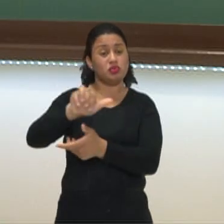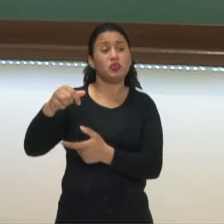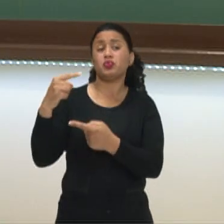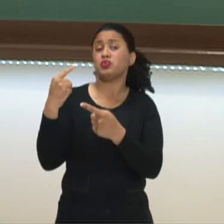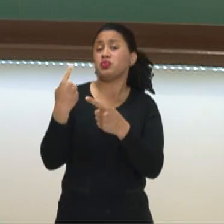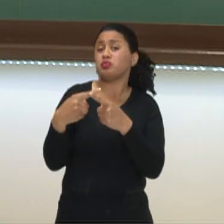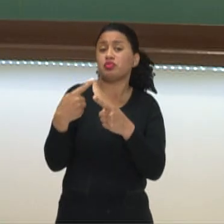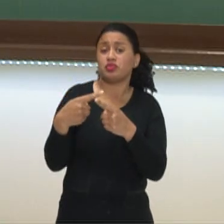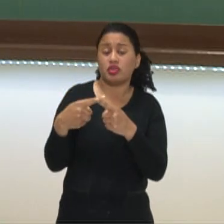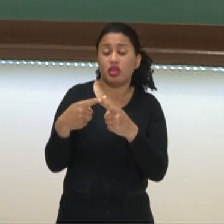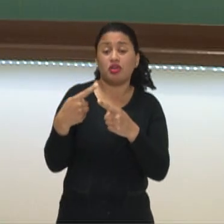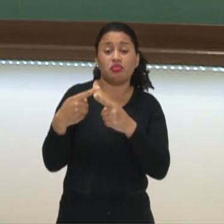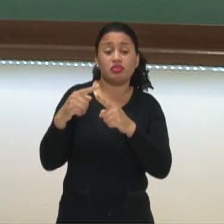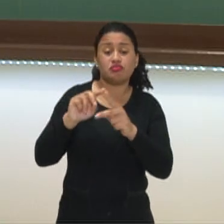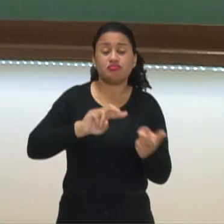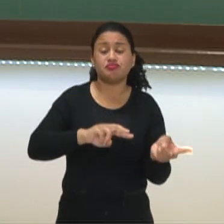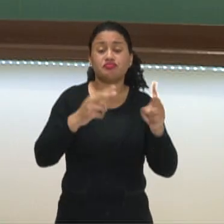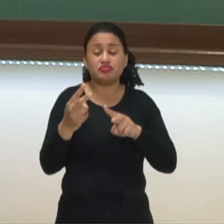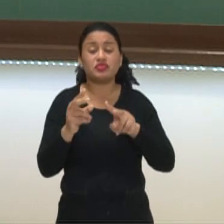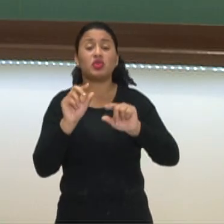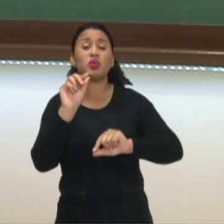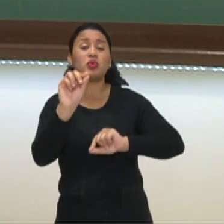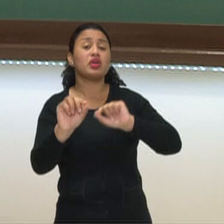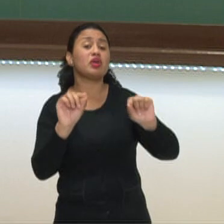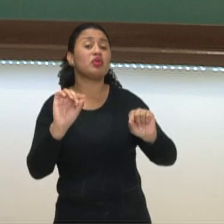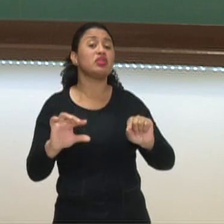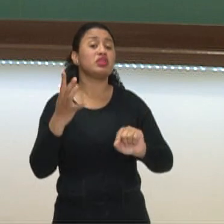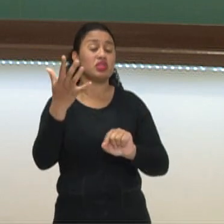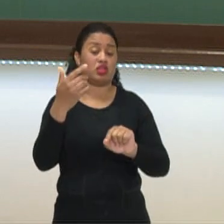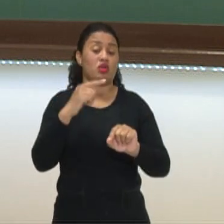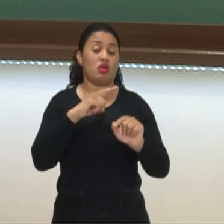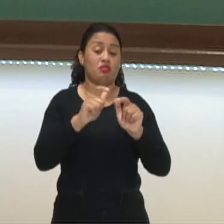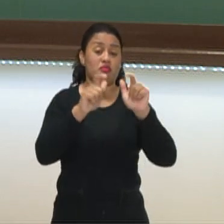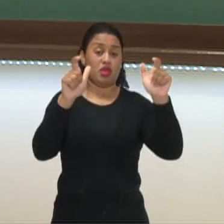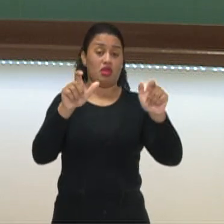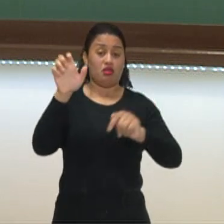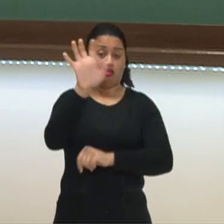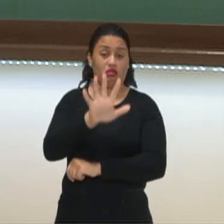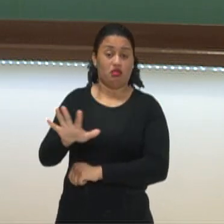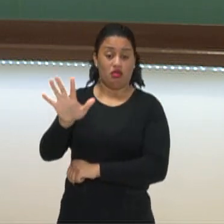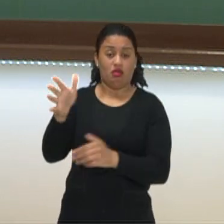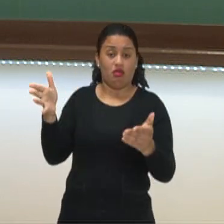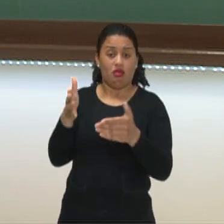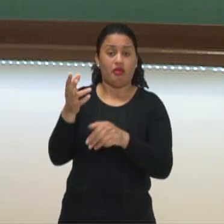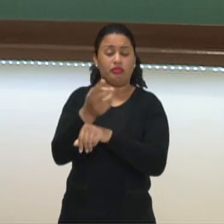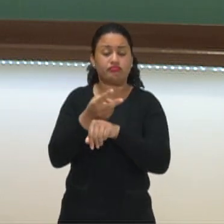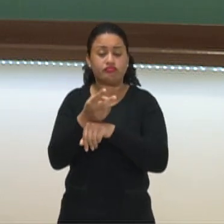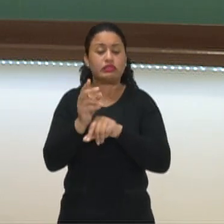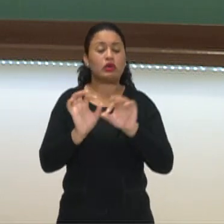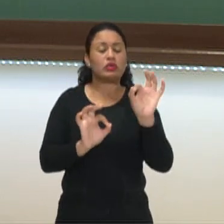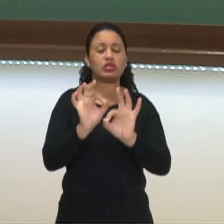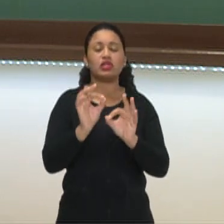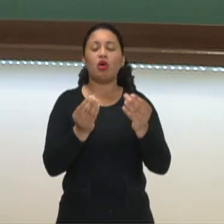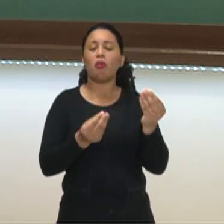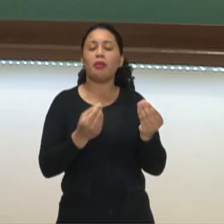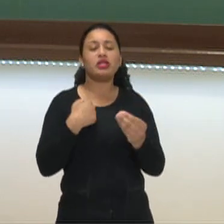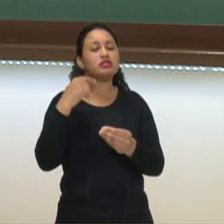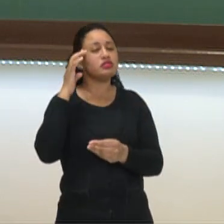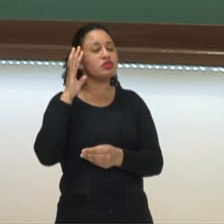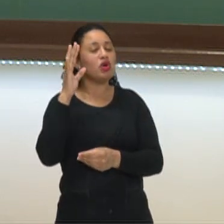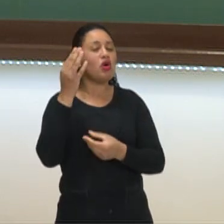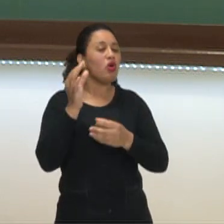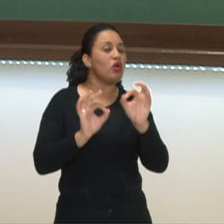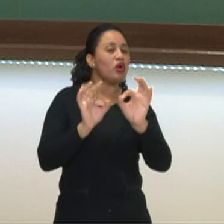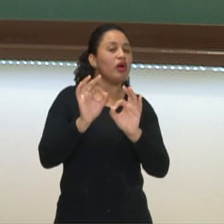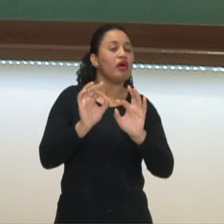dá por conta da transição demográfica, onde a maior parte dos europeus buscam planejar suas famílias e já há